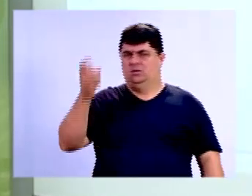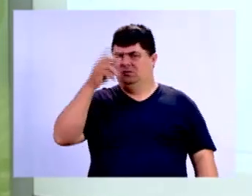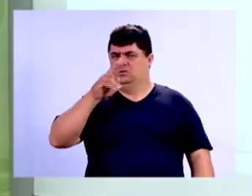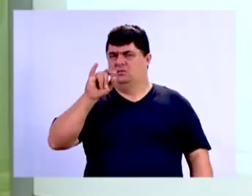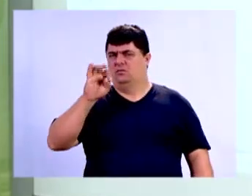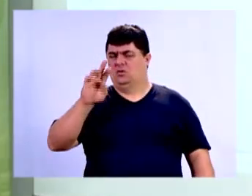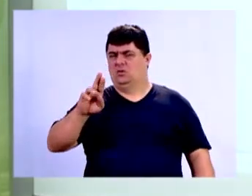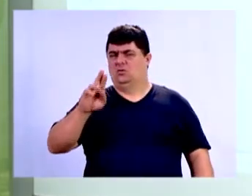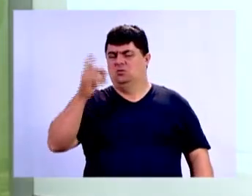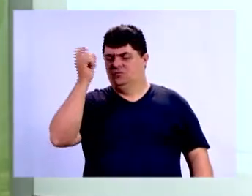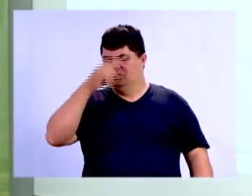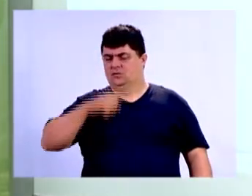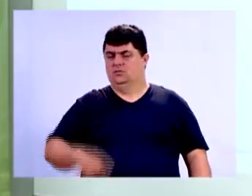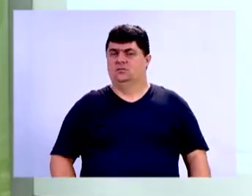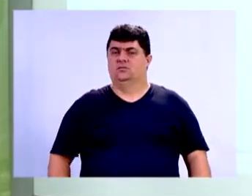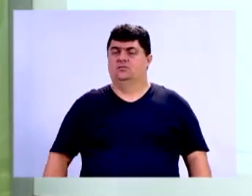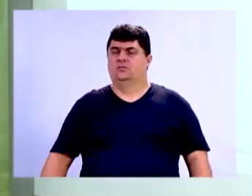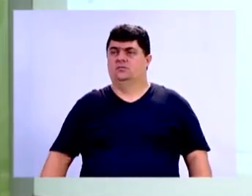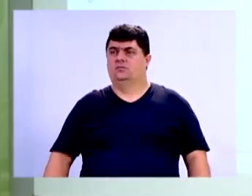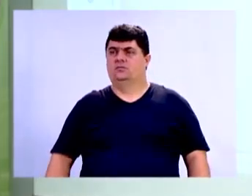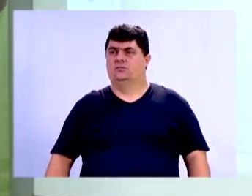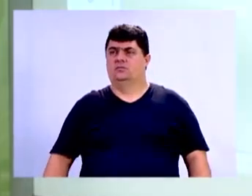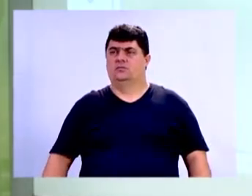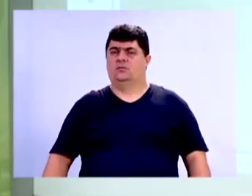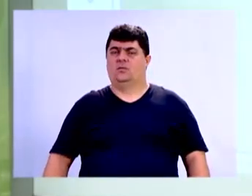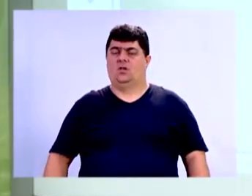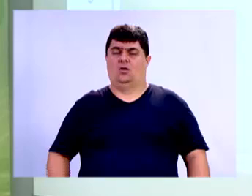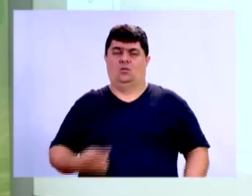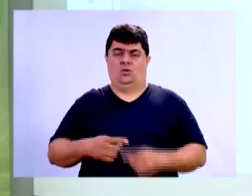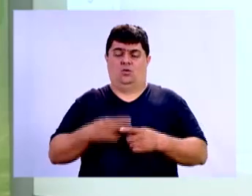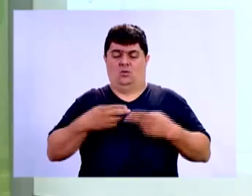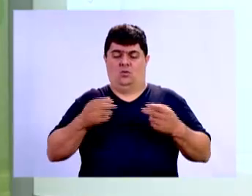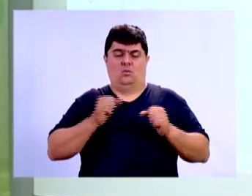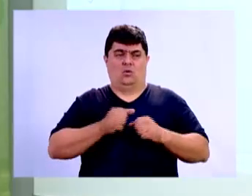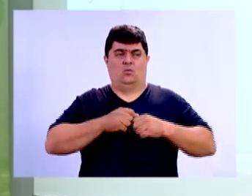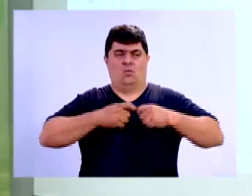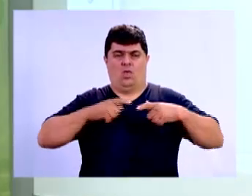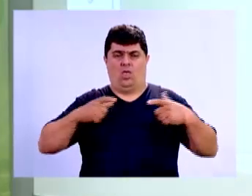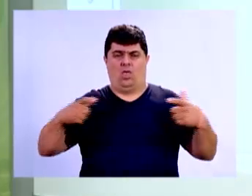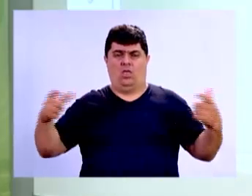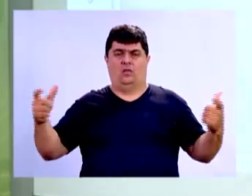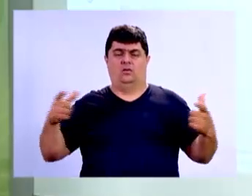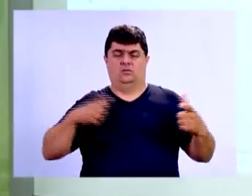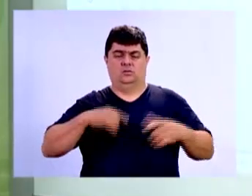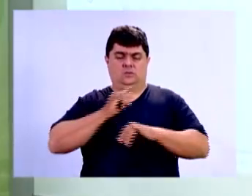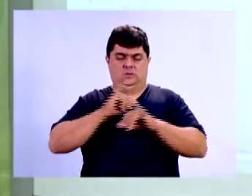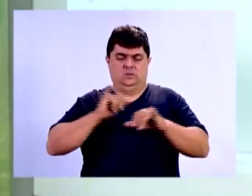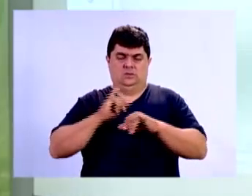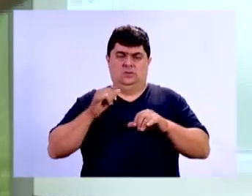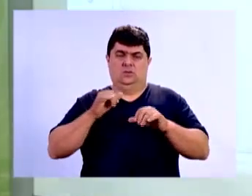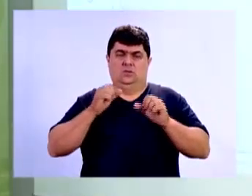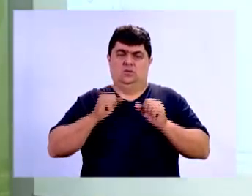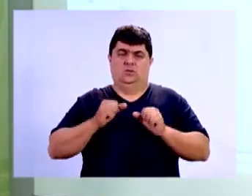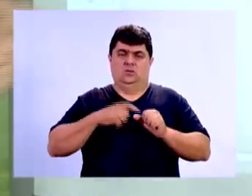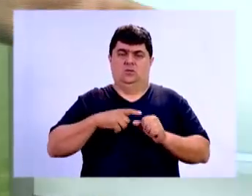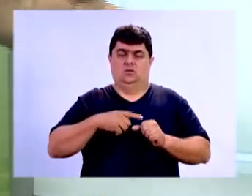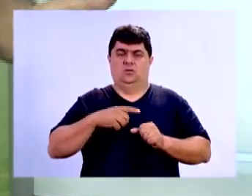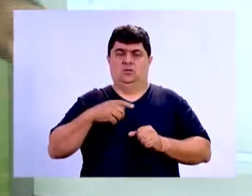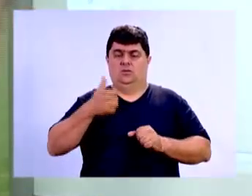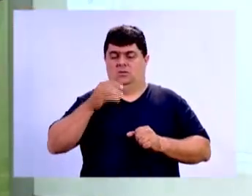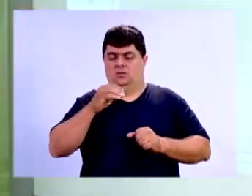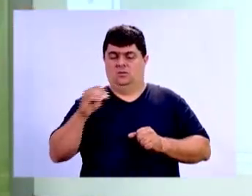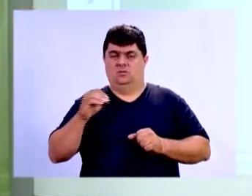vetores de objetos, né? Porque um objeto pode ser muito grande. Às vezes, por o objeto ter muita informação, se você definir um vetor com